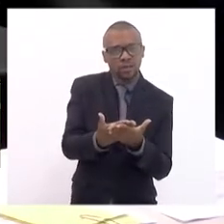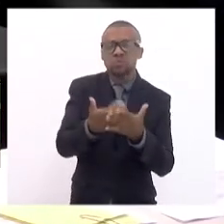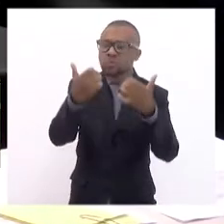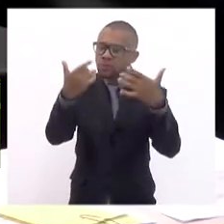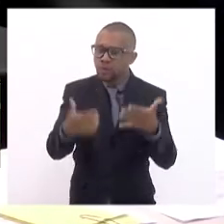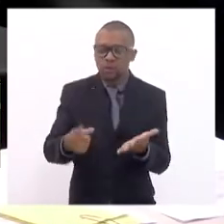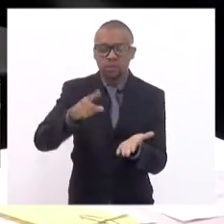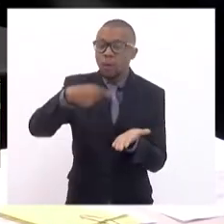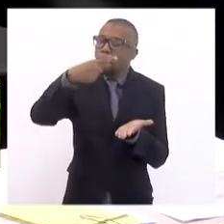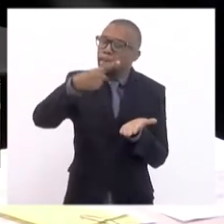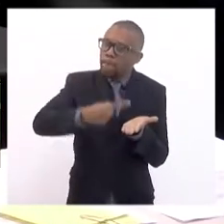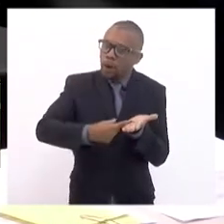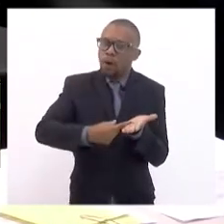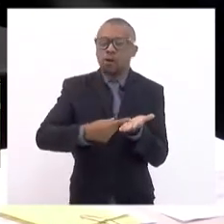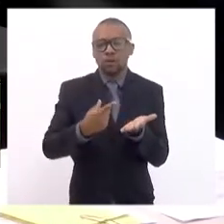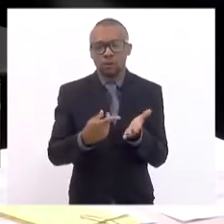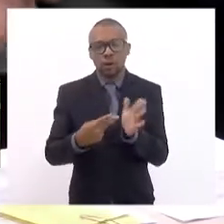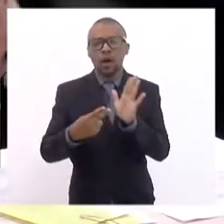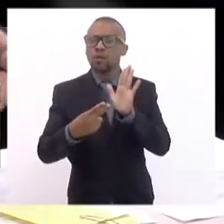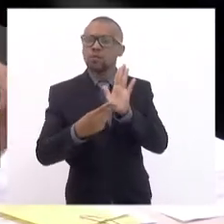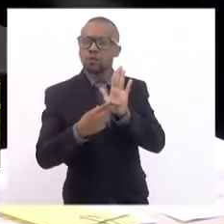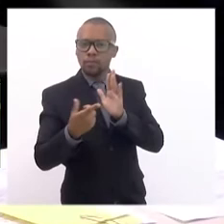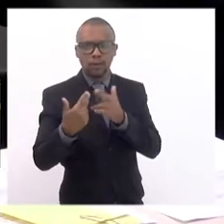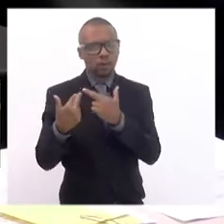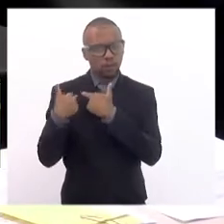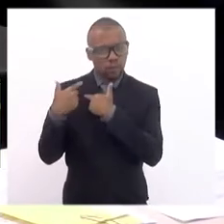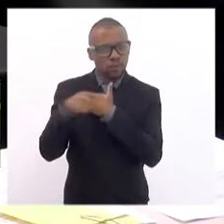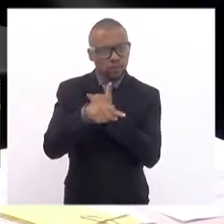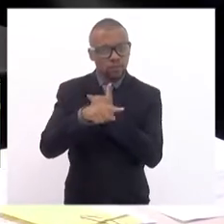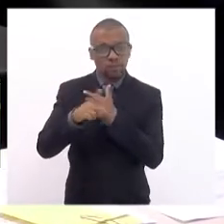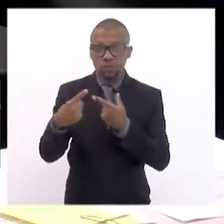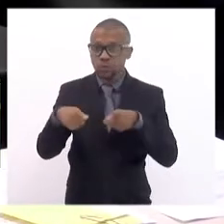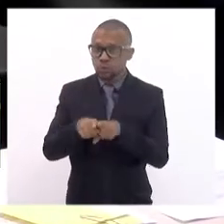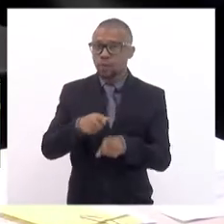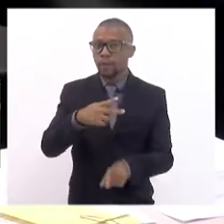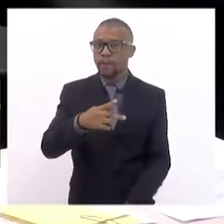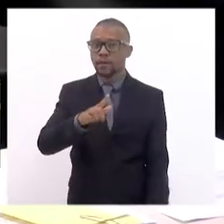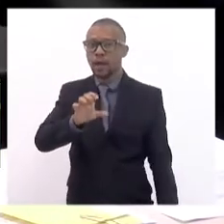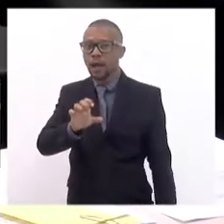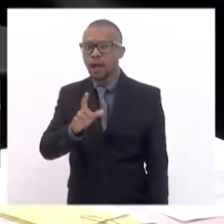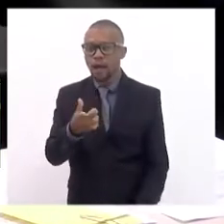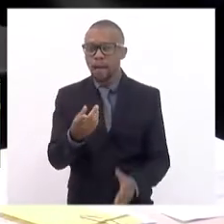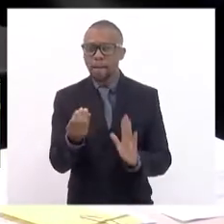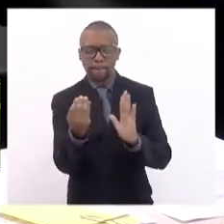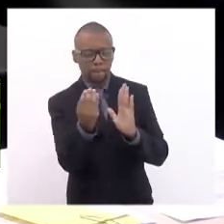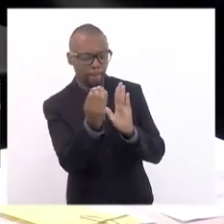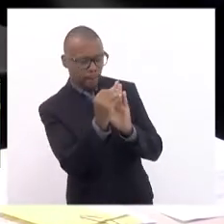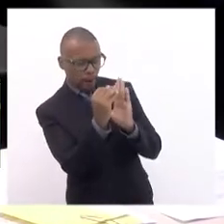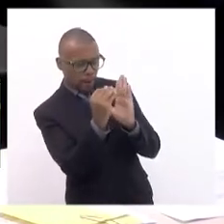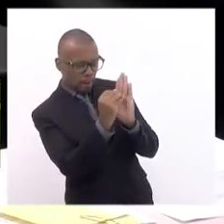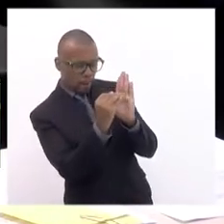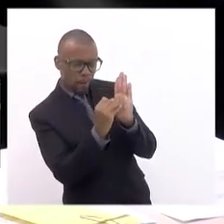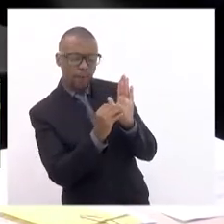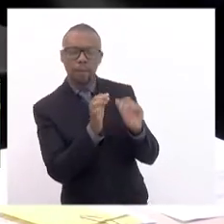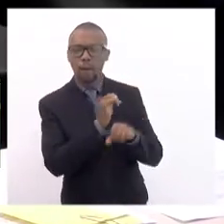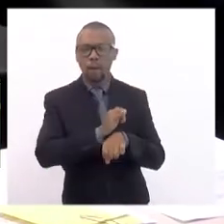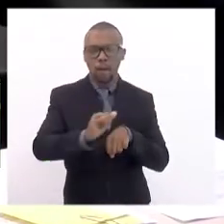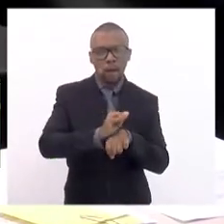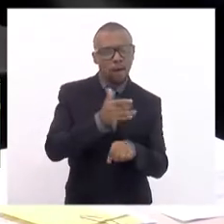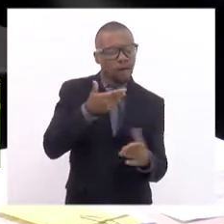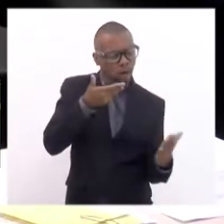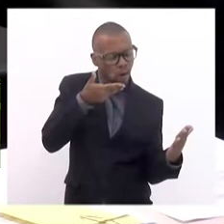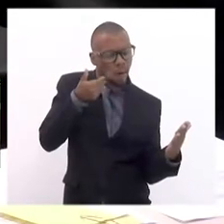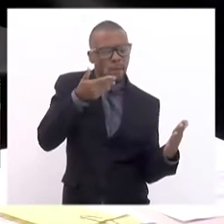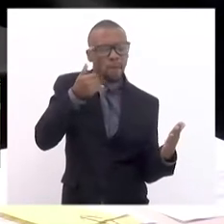né, junto com a Procuradoria, fazer os aperfeiçoamentos que ainda são necessários e o decreto